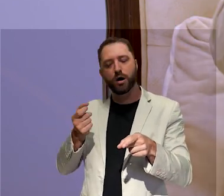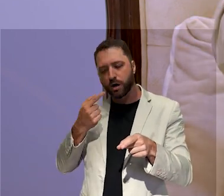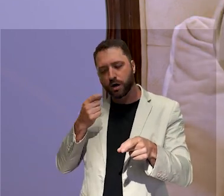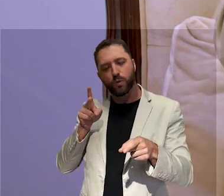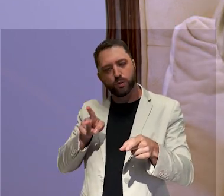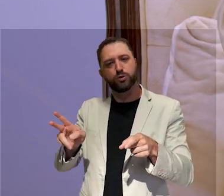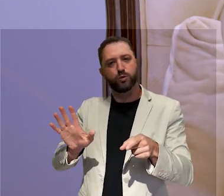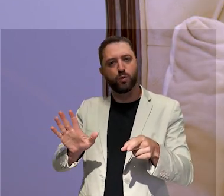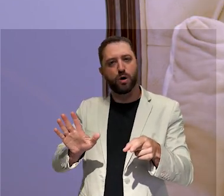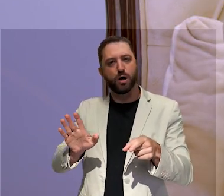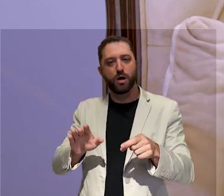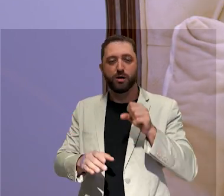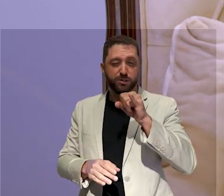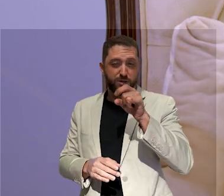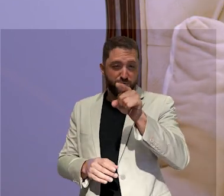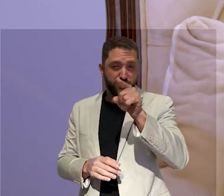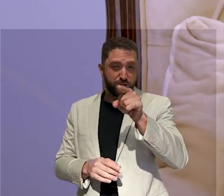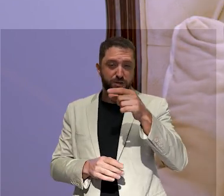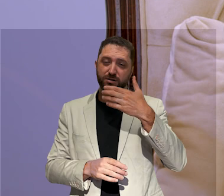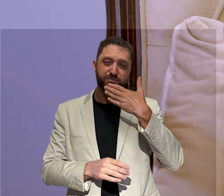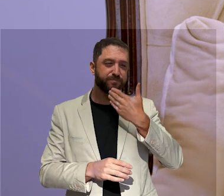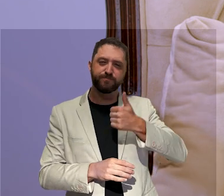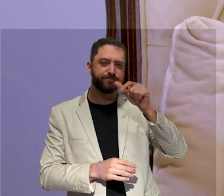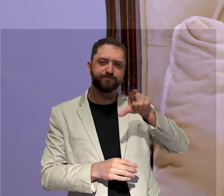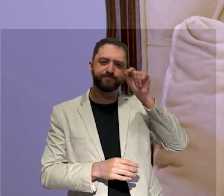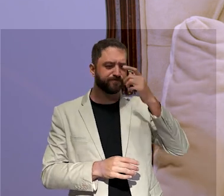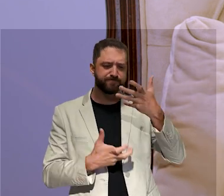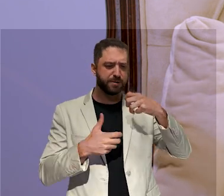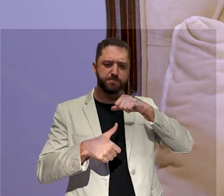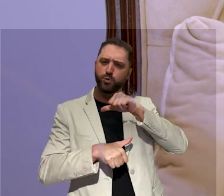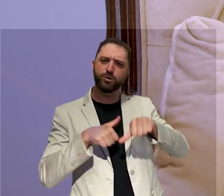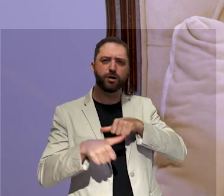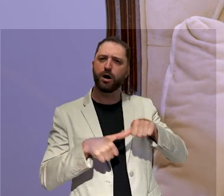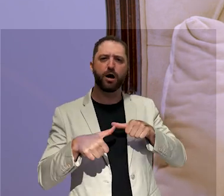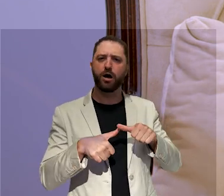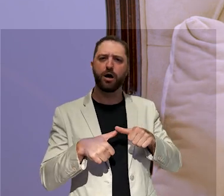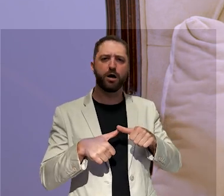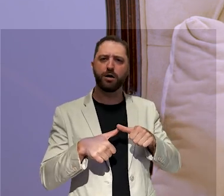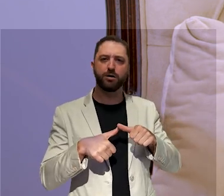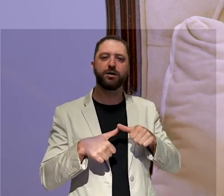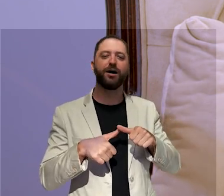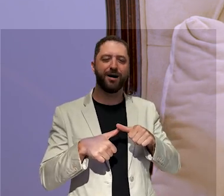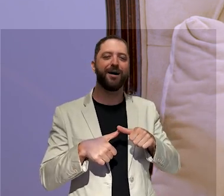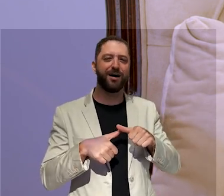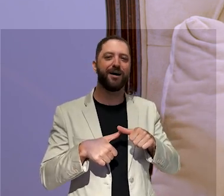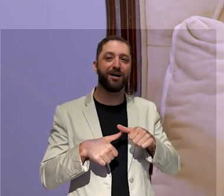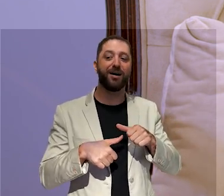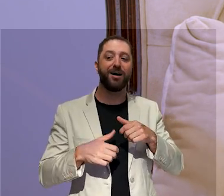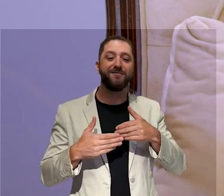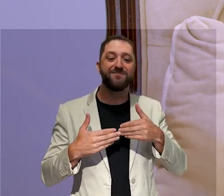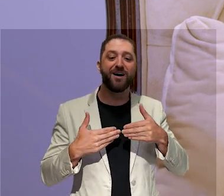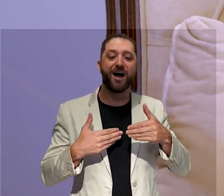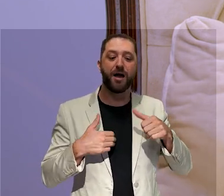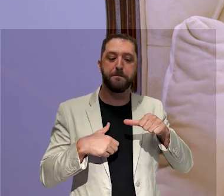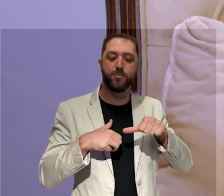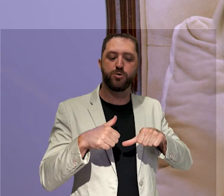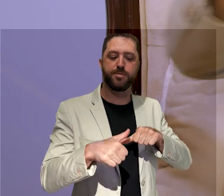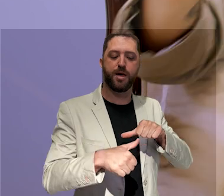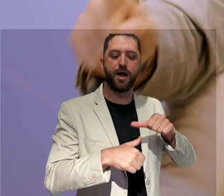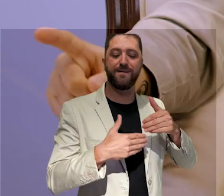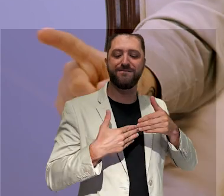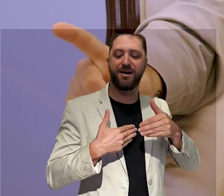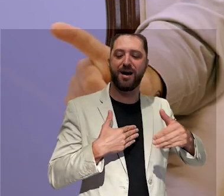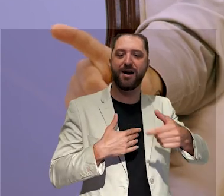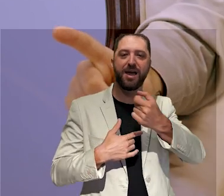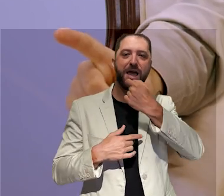remédios. É melhor do que continuar com os remédios. Agora, se você escolher verdadeiramente mudar, você pode ter certeza que